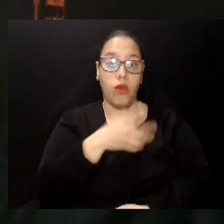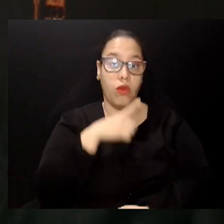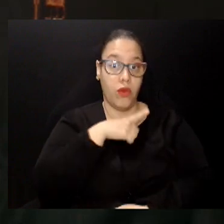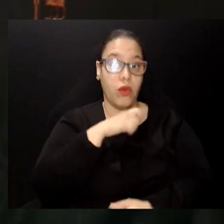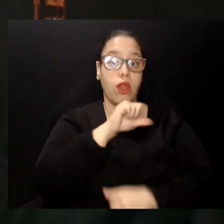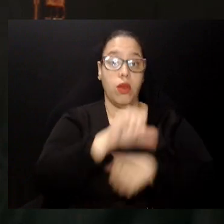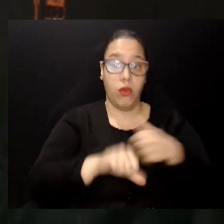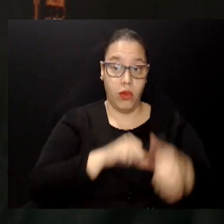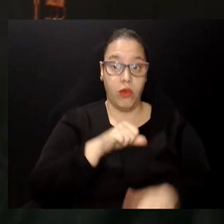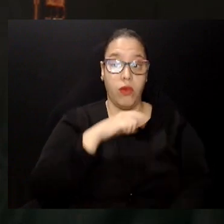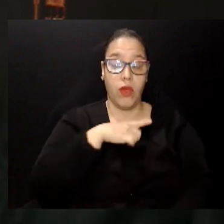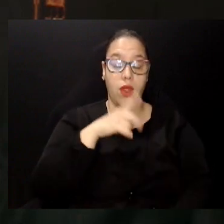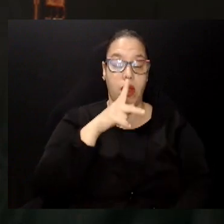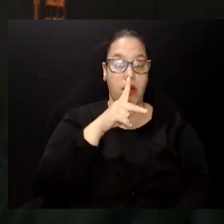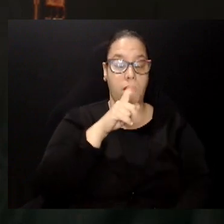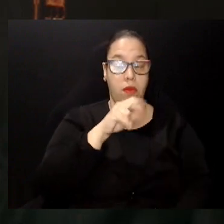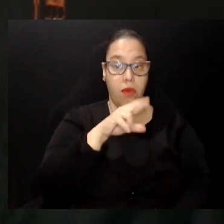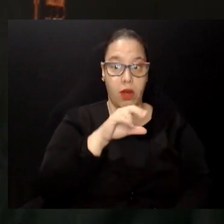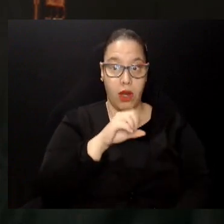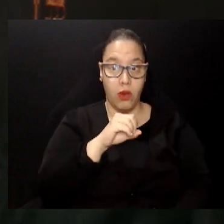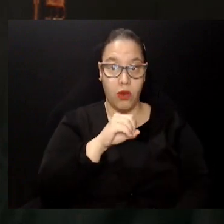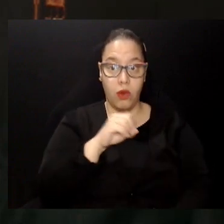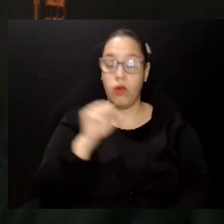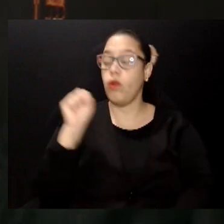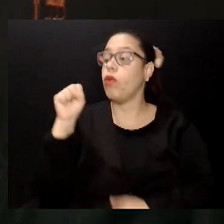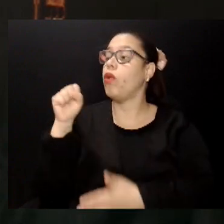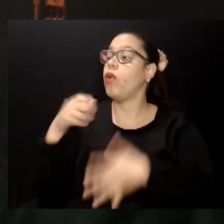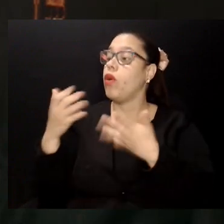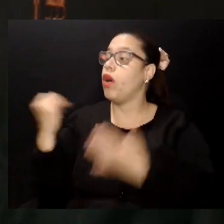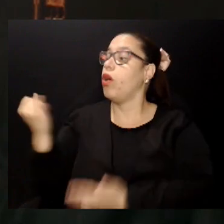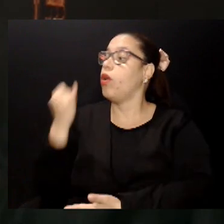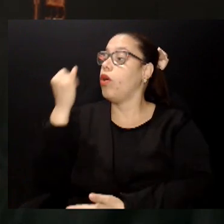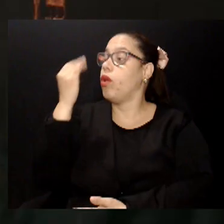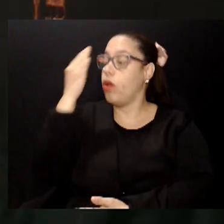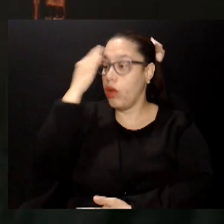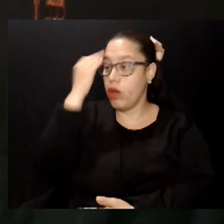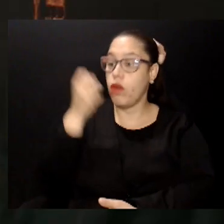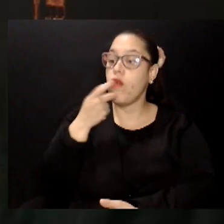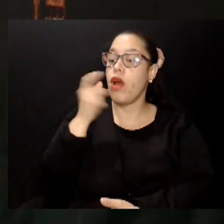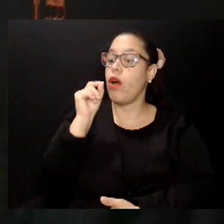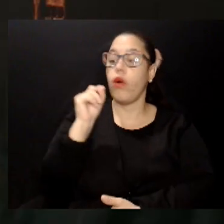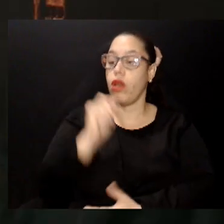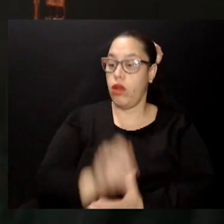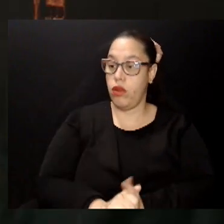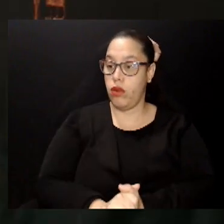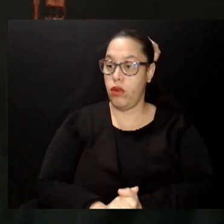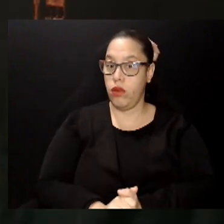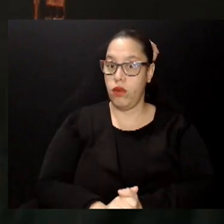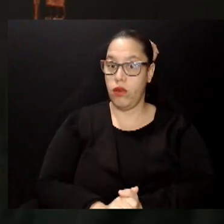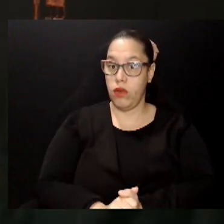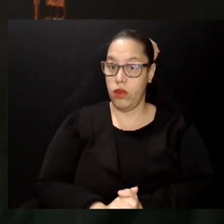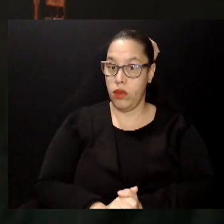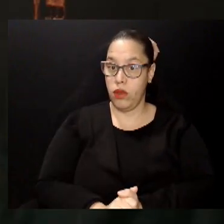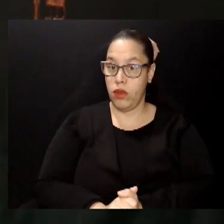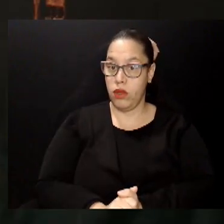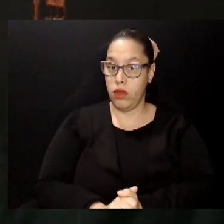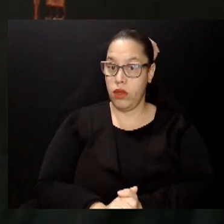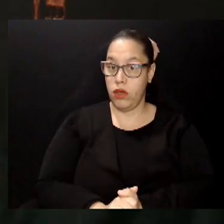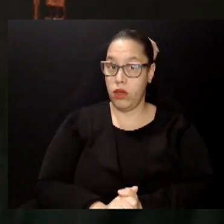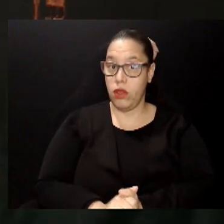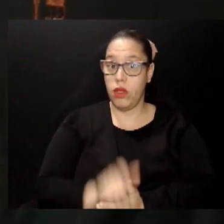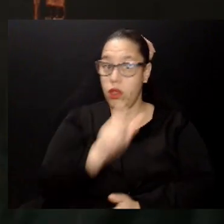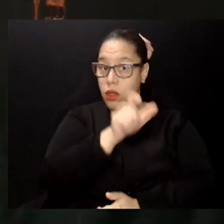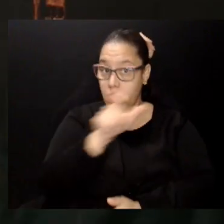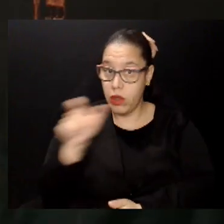Paulo? Tem. Que bom que tem reversão, mas é importante a gente salientar que eu acredito que a maioria das pessoas elas passam